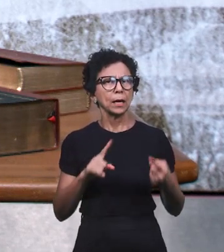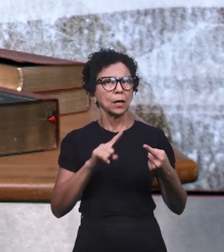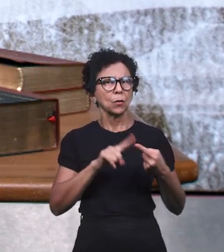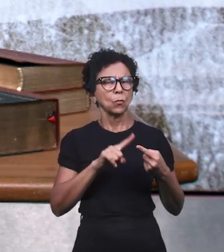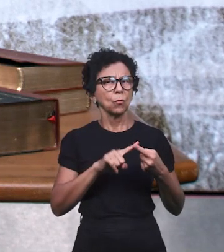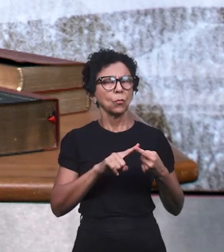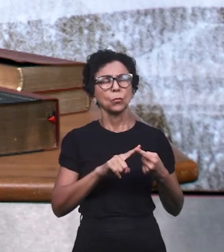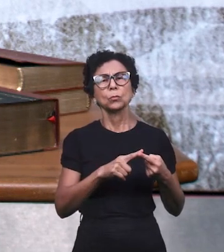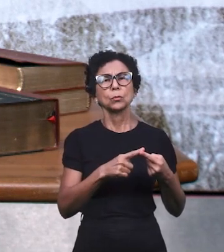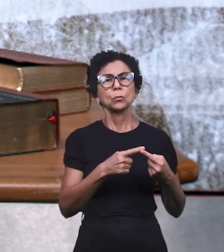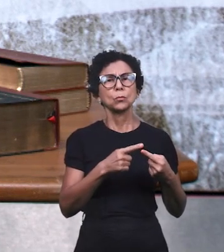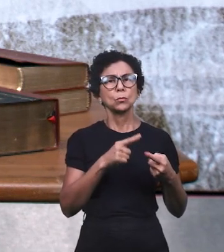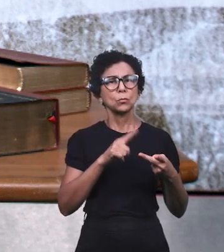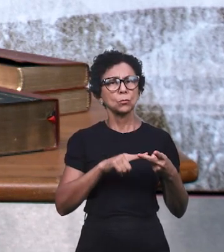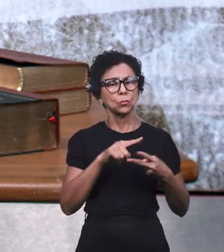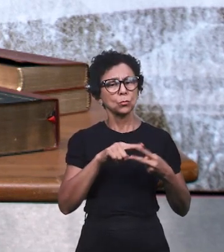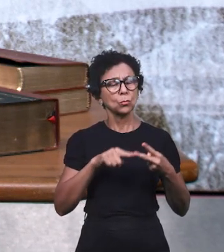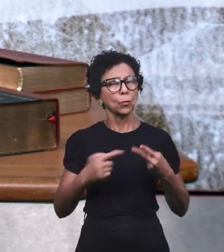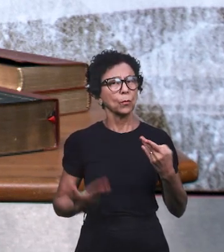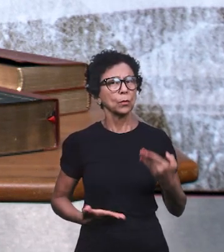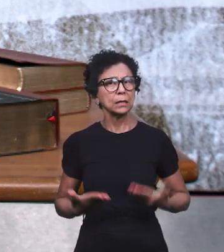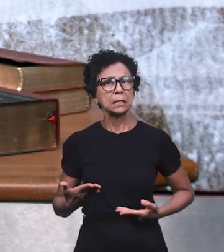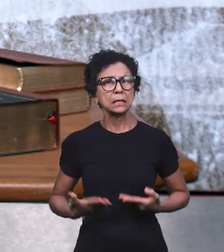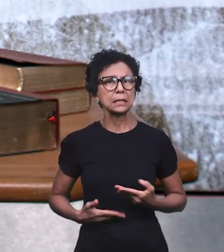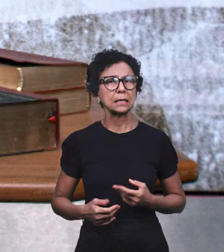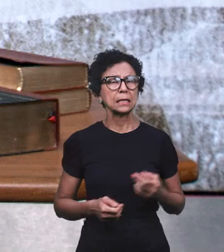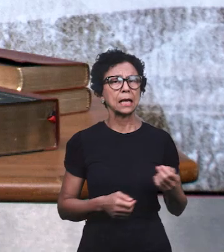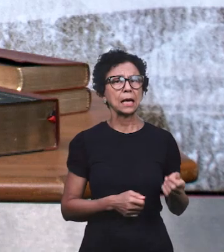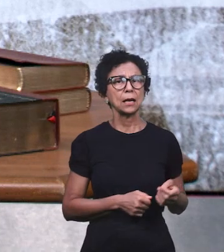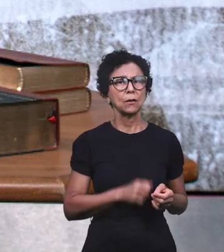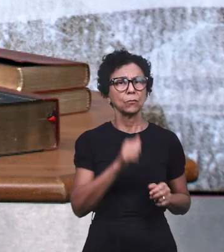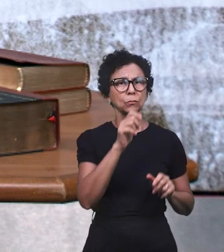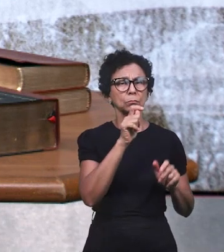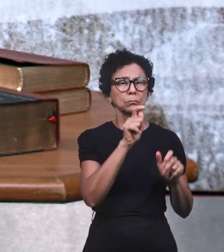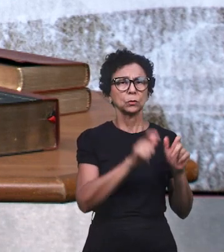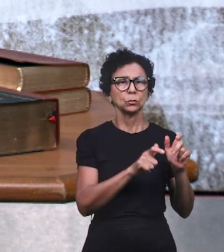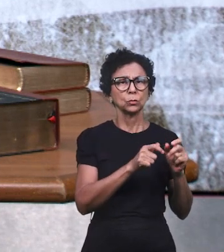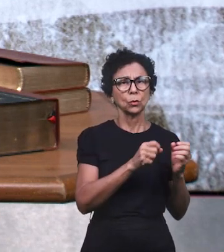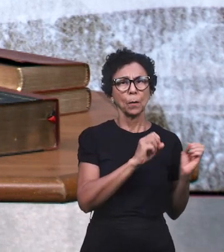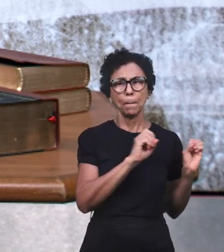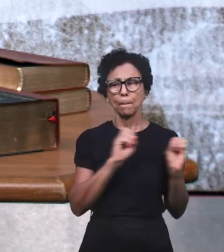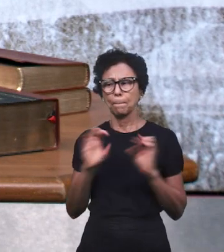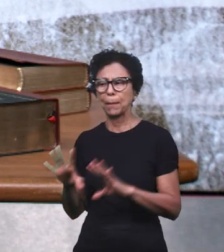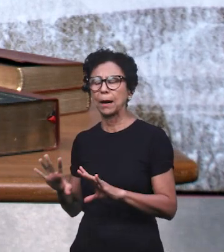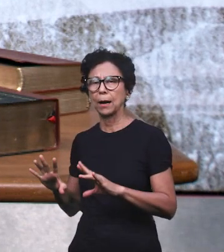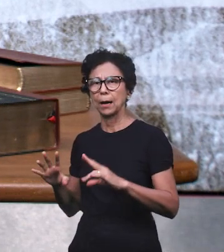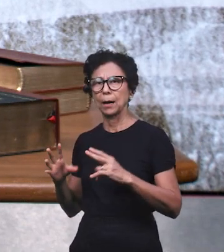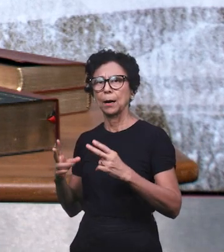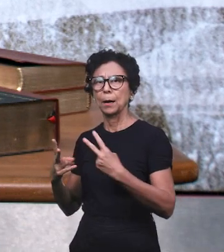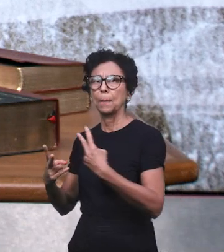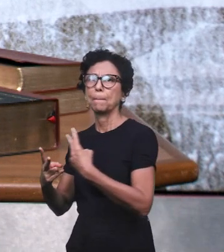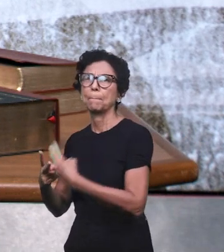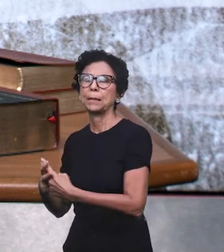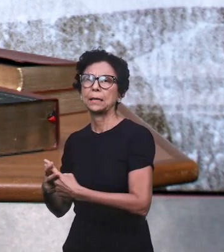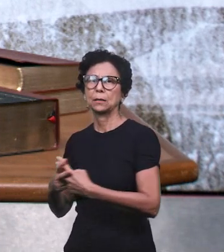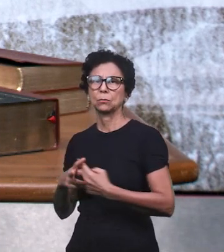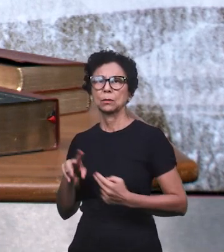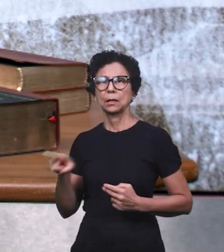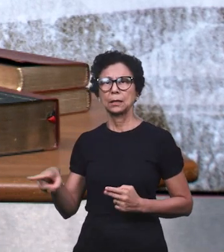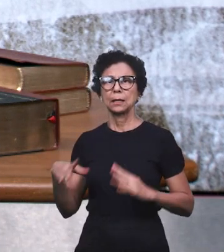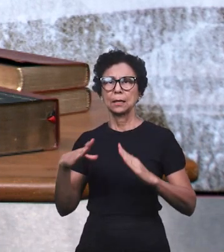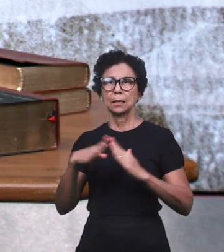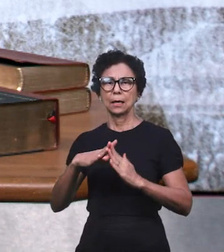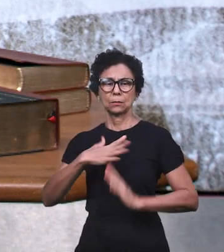padeiro Mor, e entregou-os à prisão na casa do capitão da guarda, na casa do cárcere, no